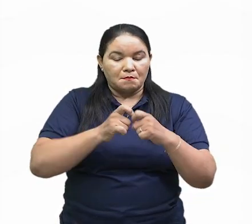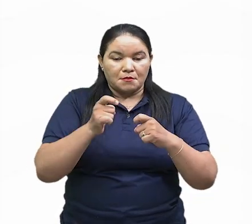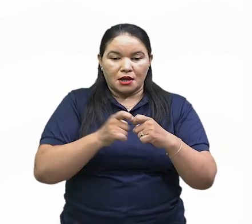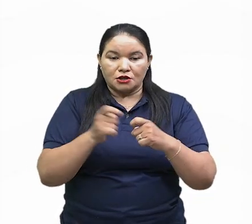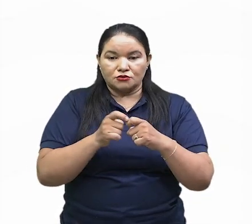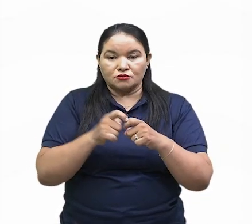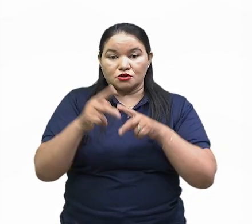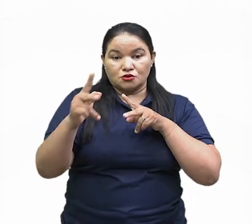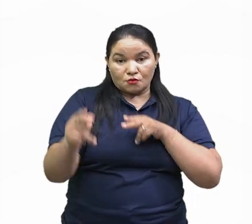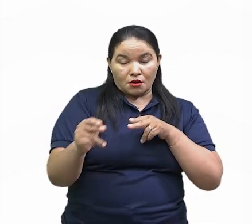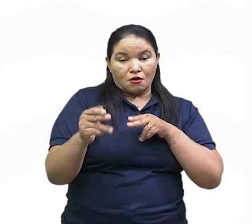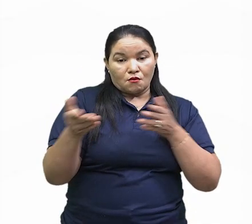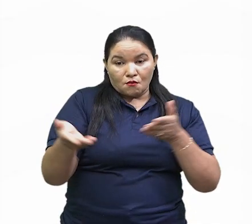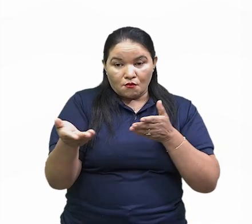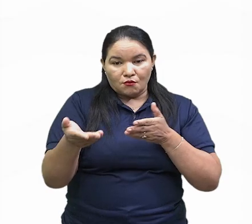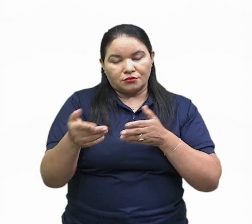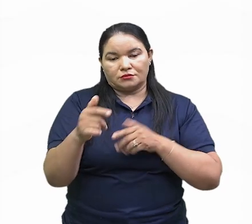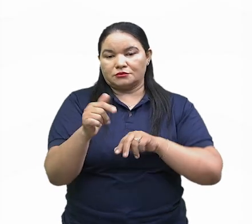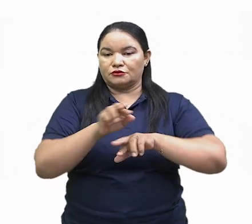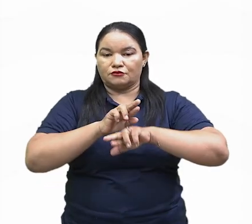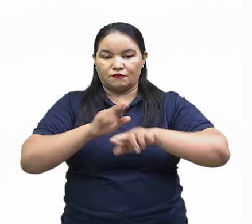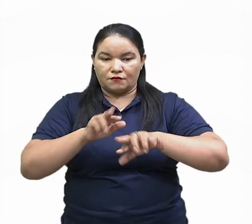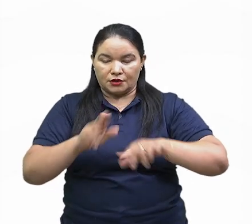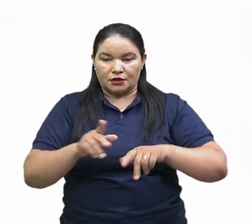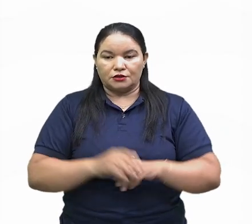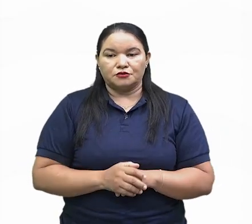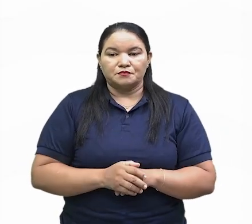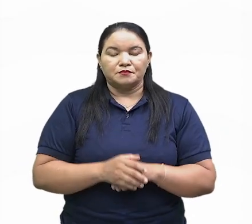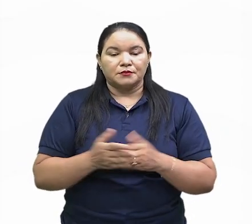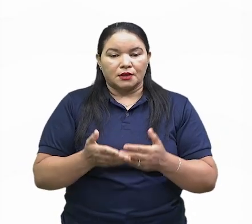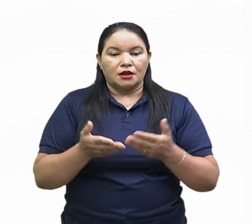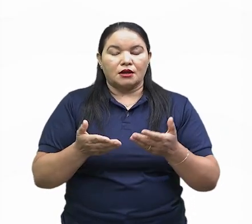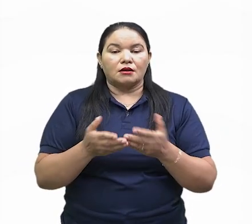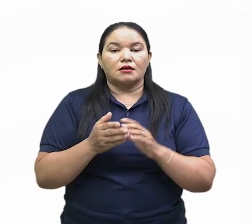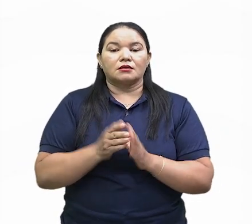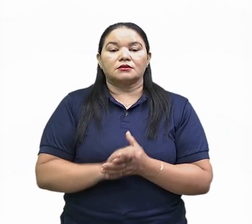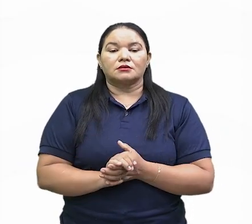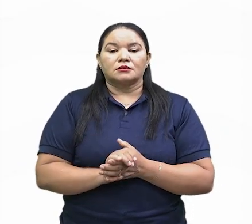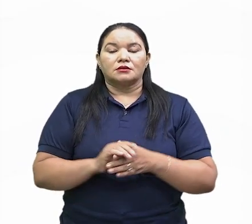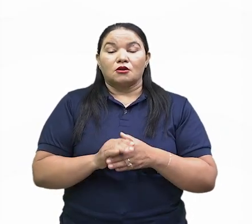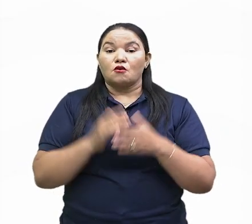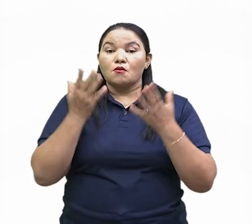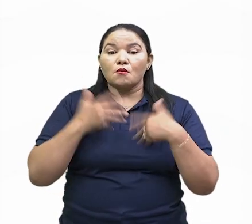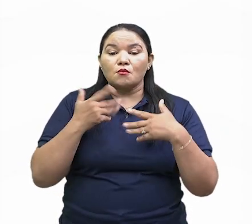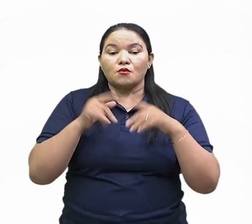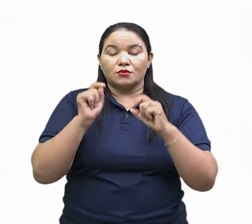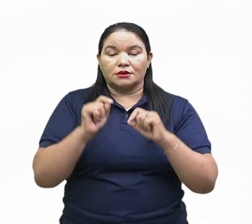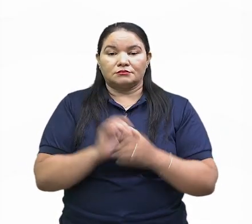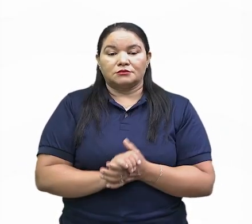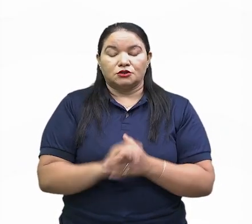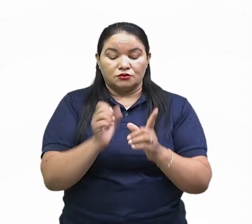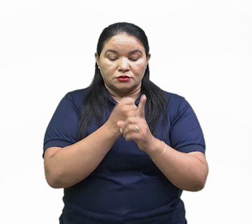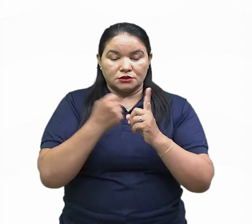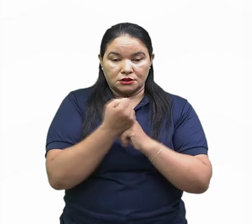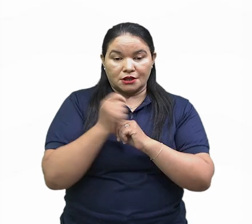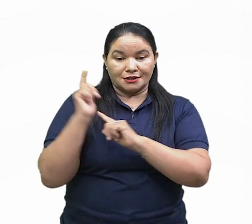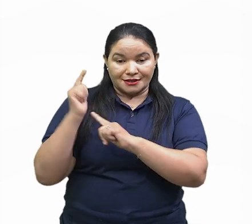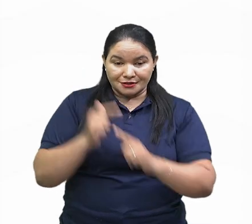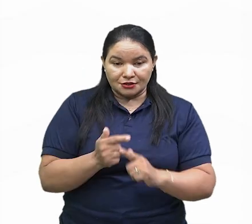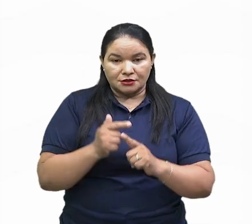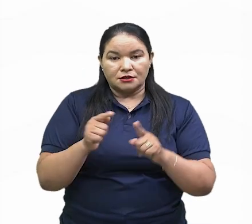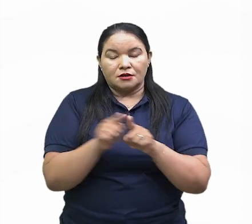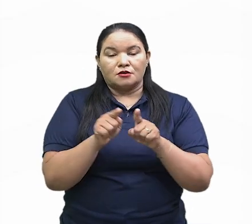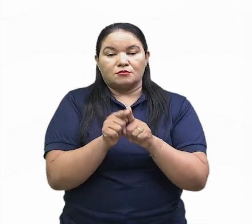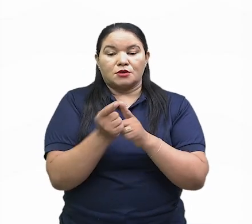medicina como nós temos atualmente. E é comum, gente, em sociedades tradicionais, rurais e com economia